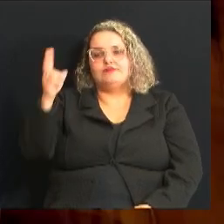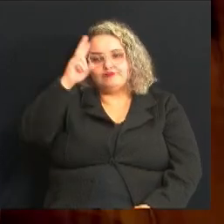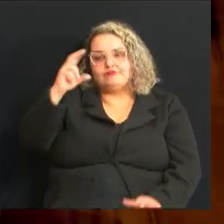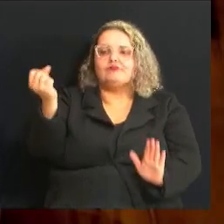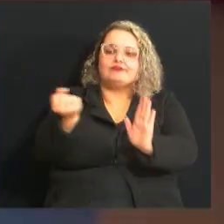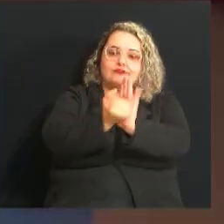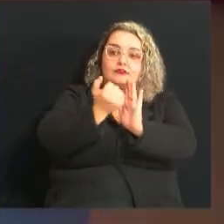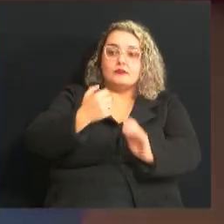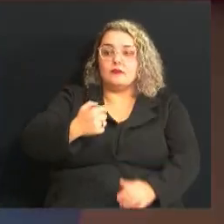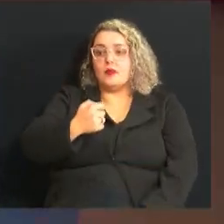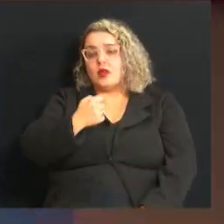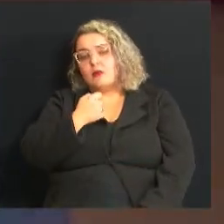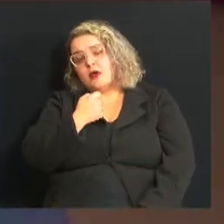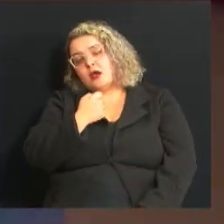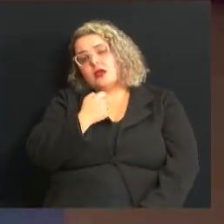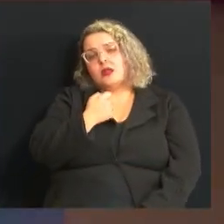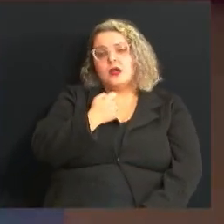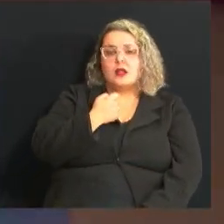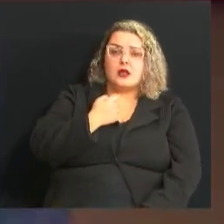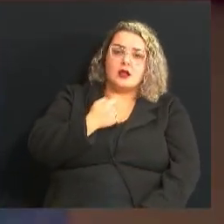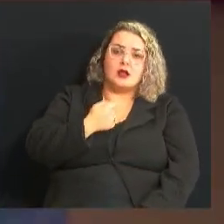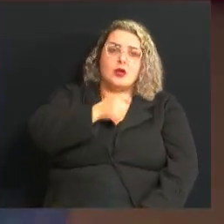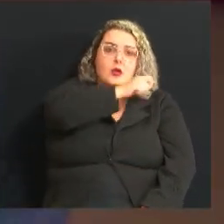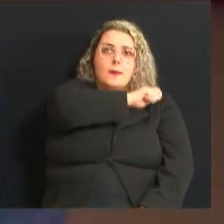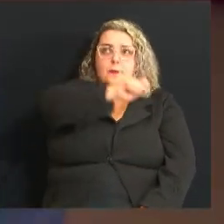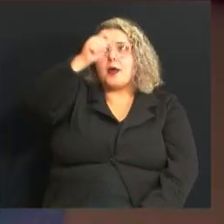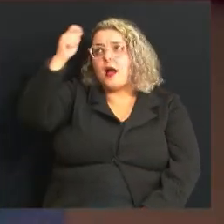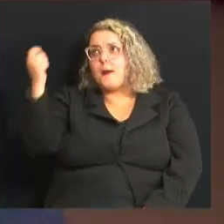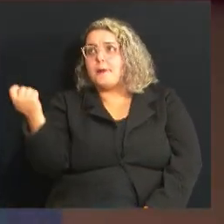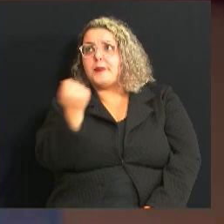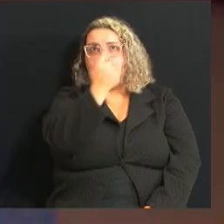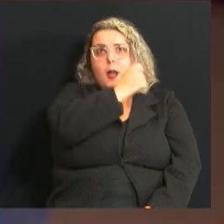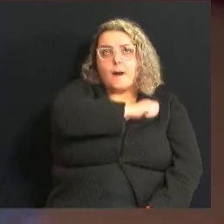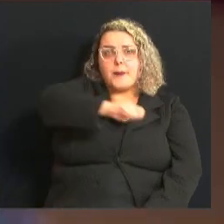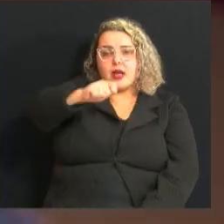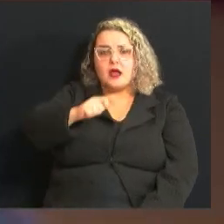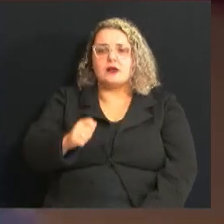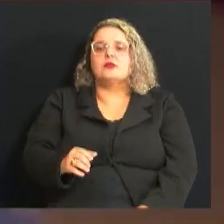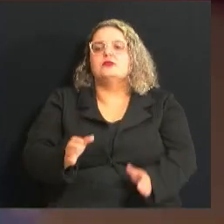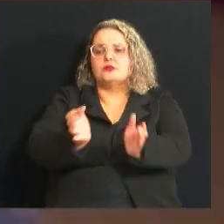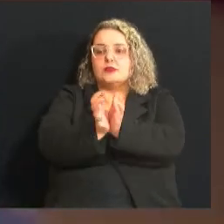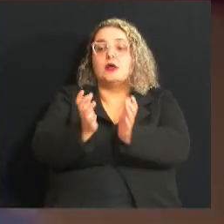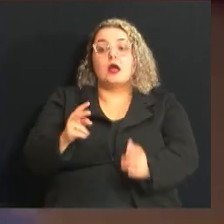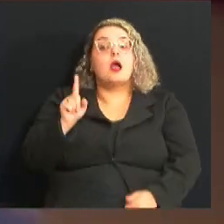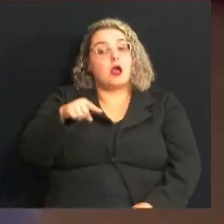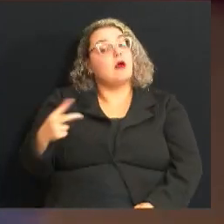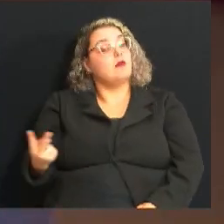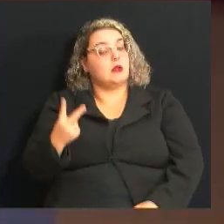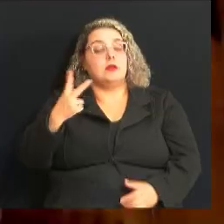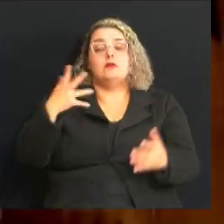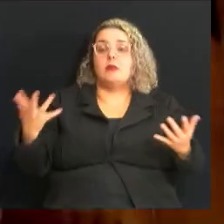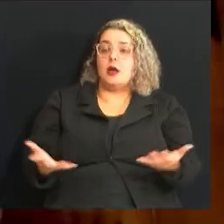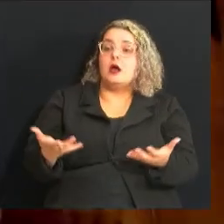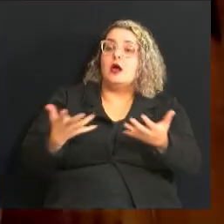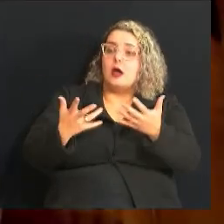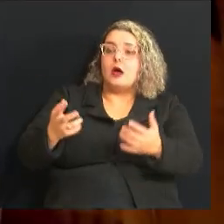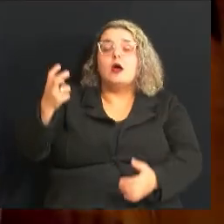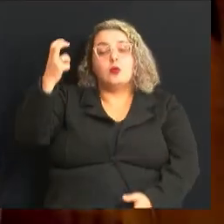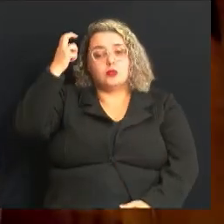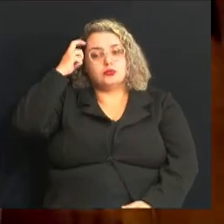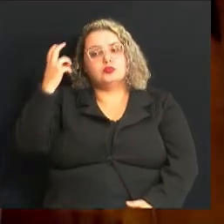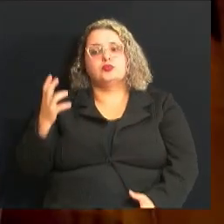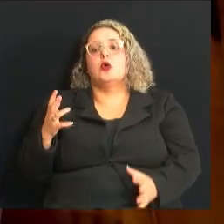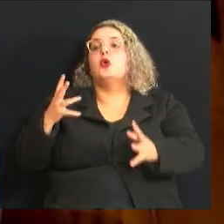Tênis Clube. Segundo o parlamentar, a homenagem é uma forma de valorizar e incentivar a cultura. Com todo